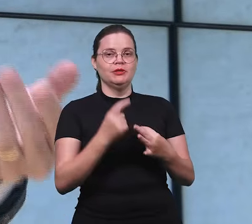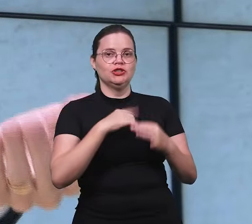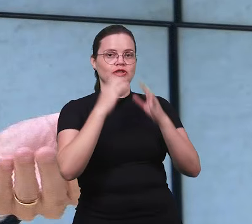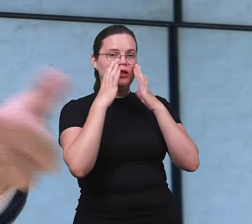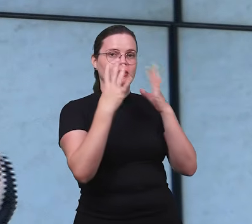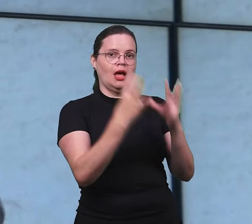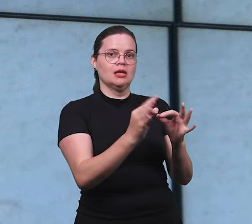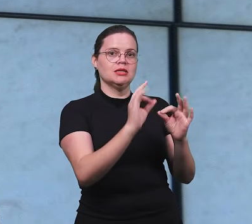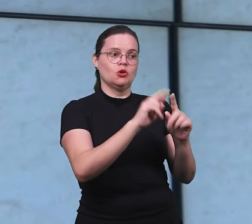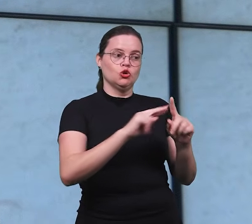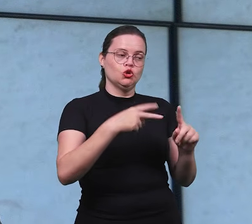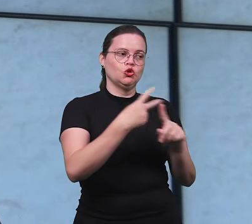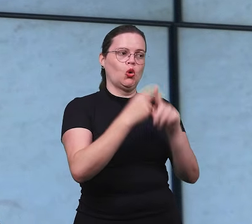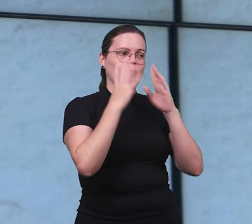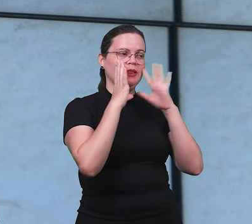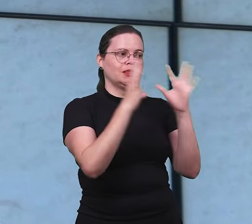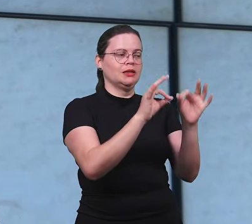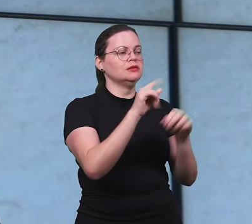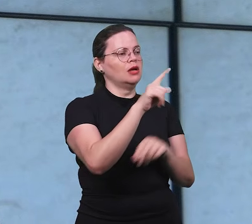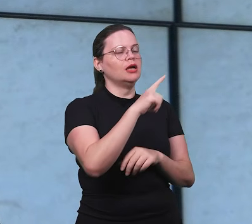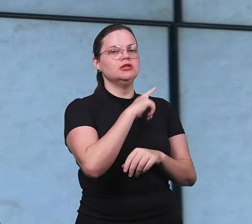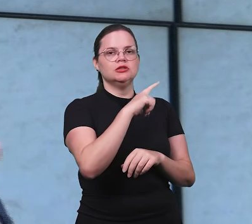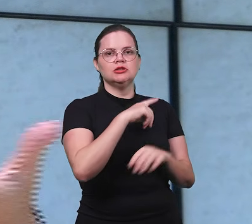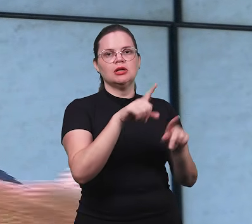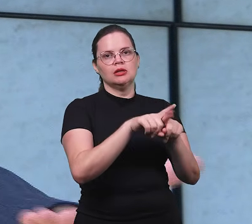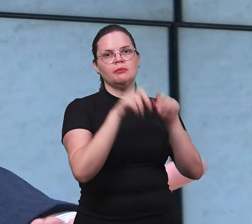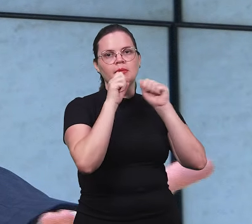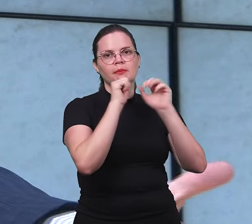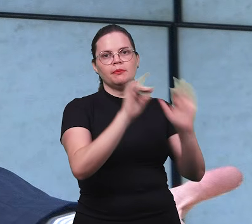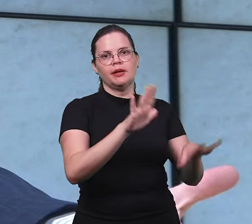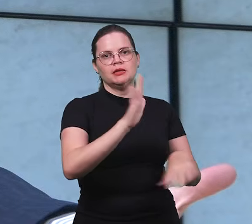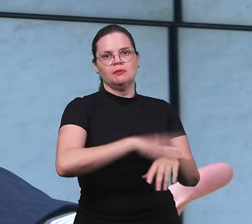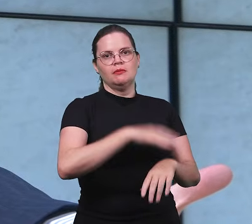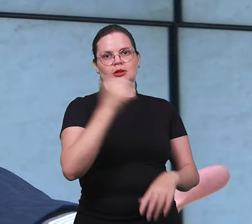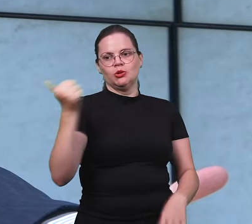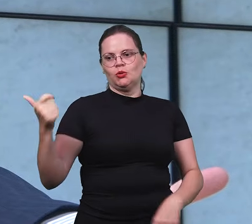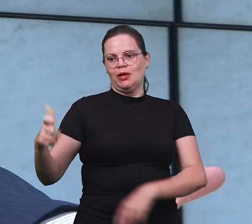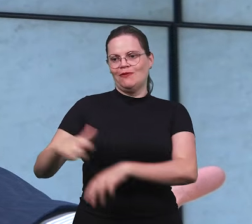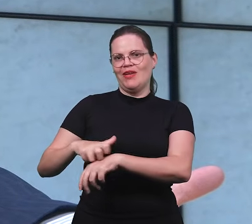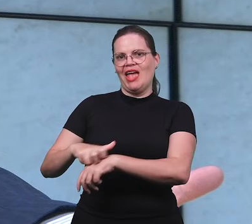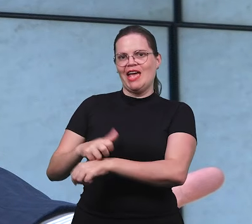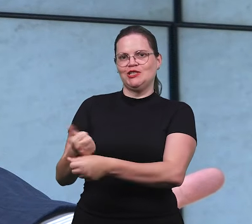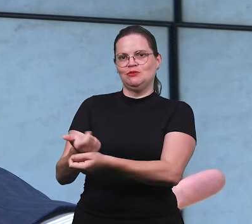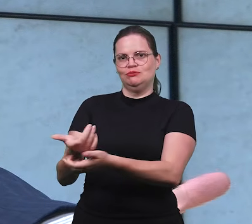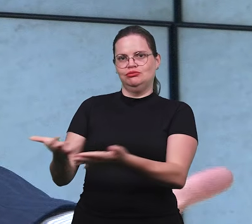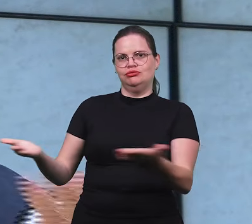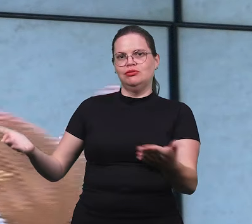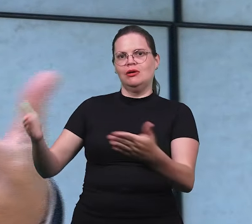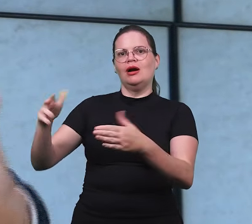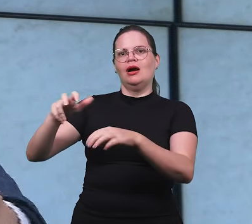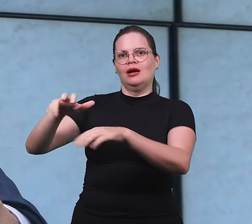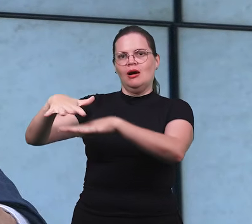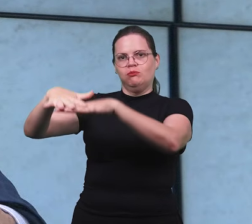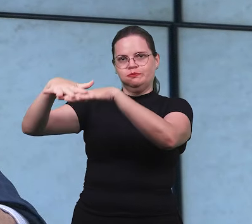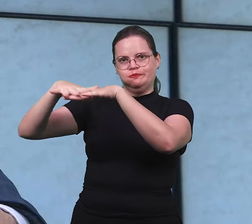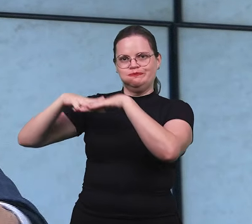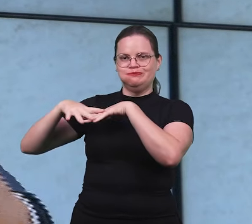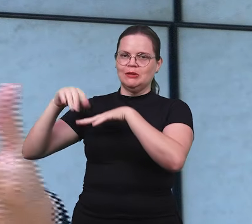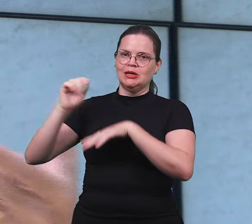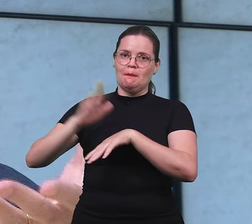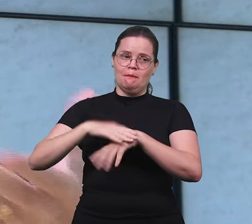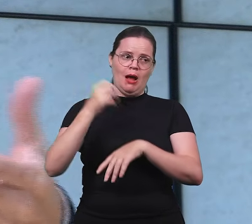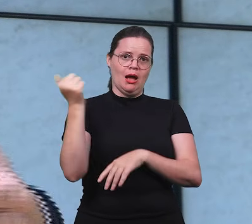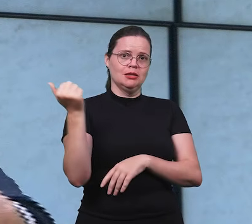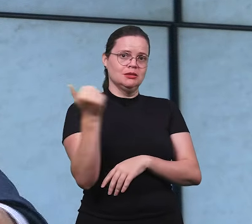por ela ter uma atenção redobrada, ela tinha benefícios maiores. ela tinha produção maior, ela tinha